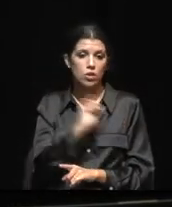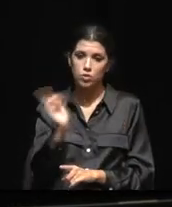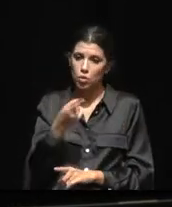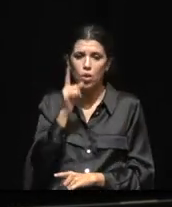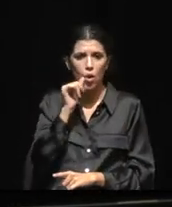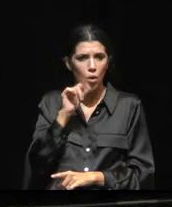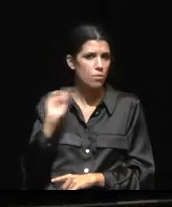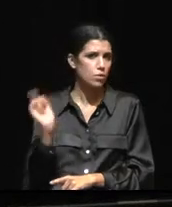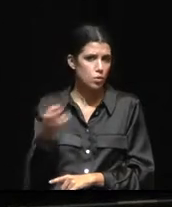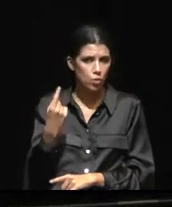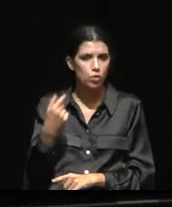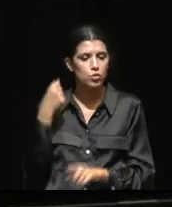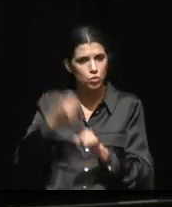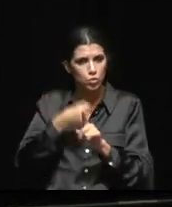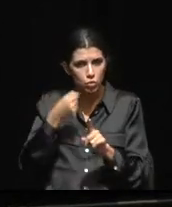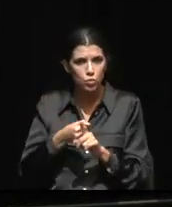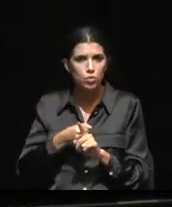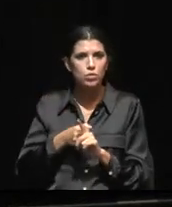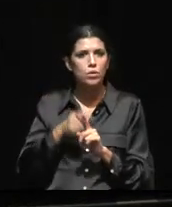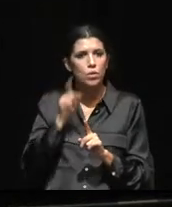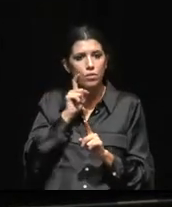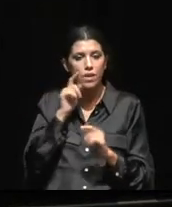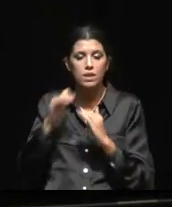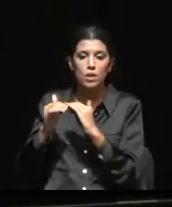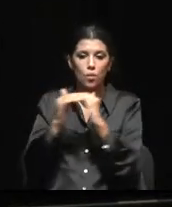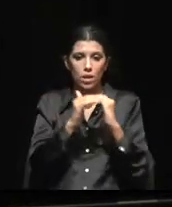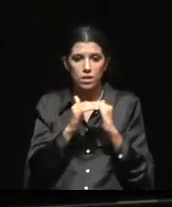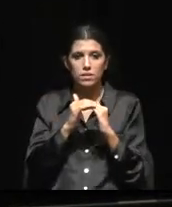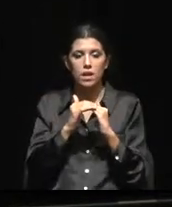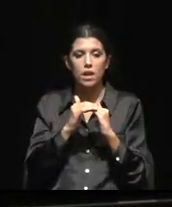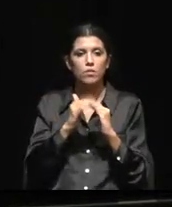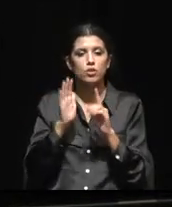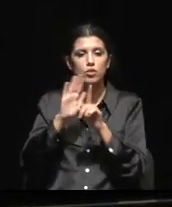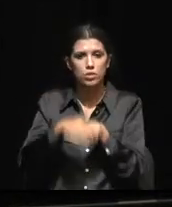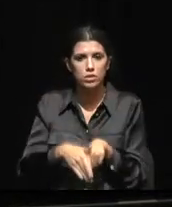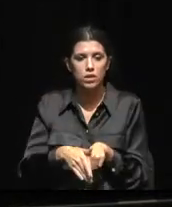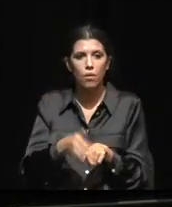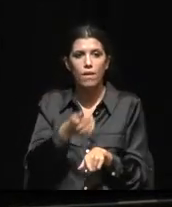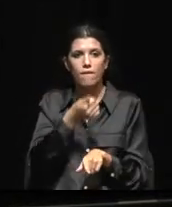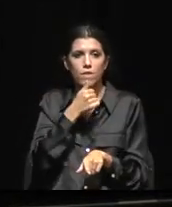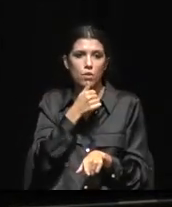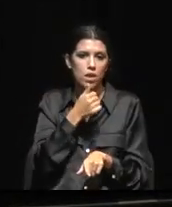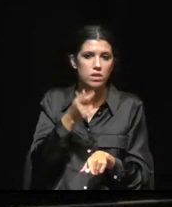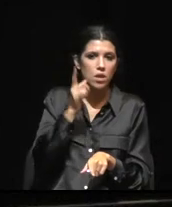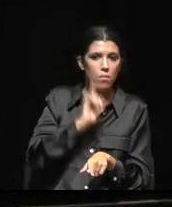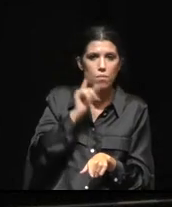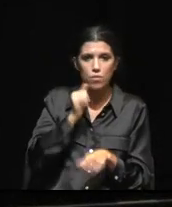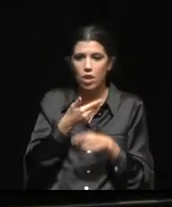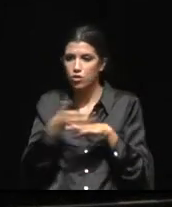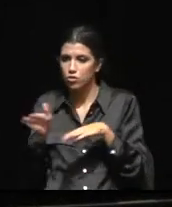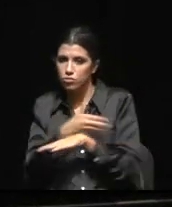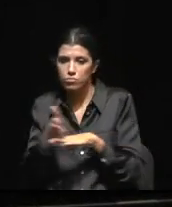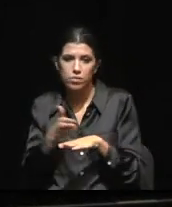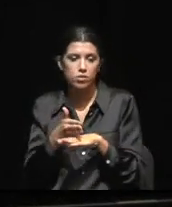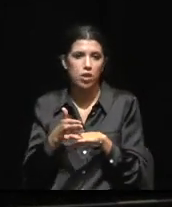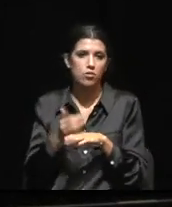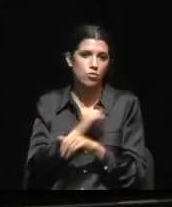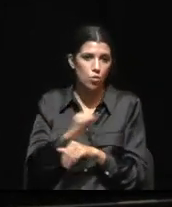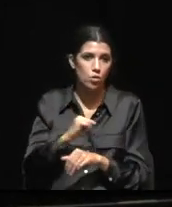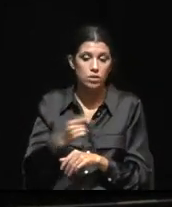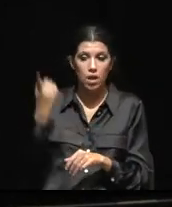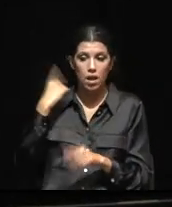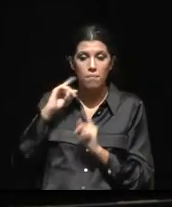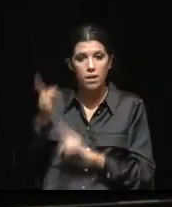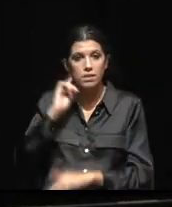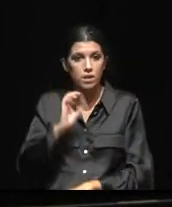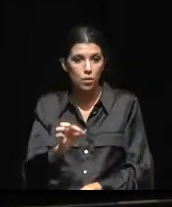homens que lutam a favor da igualdade e contra a discriminação e a violência de género e verdade é que se celebrou no passado dia 8 de